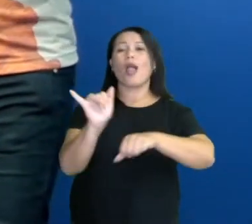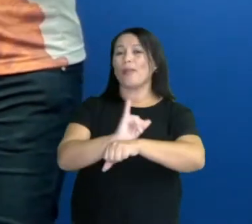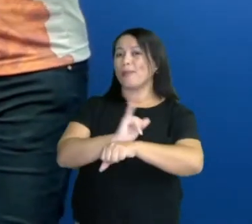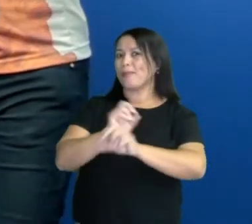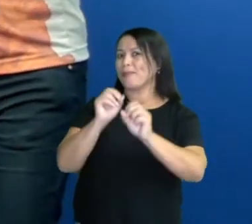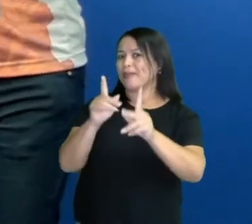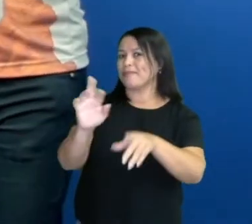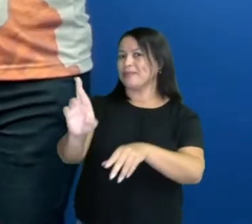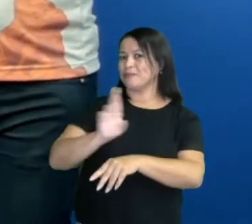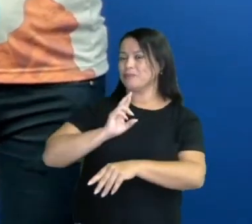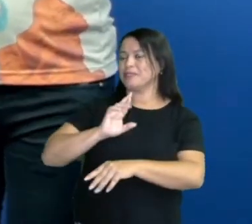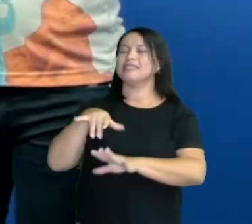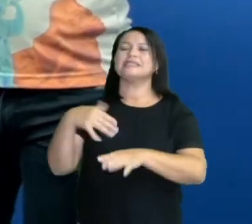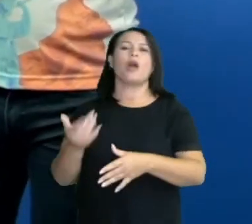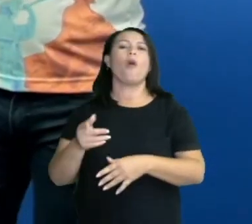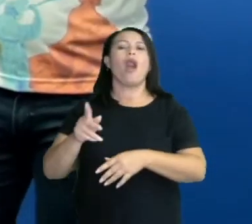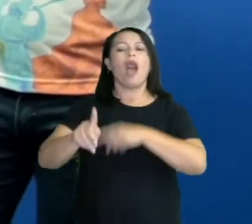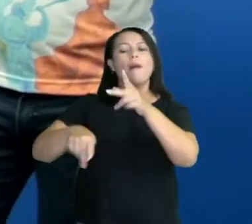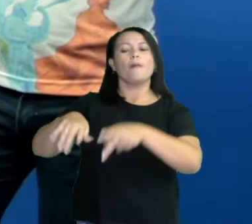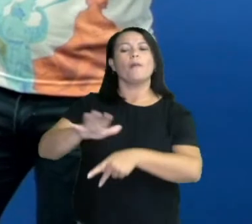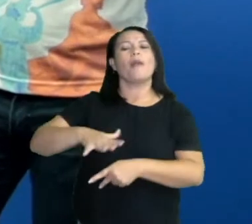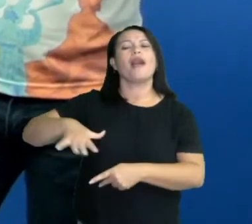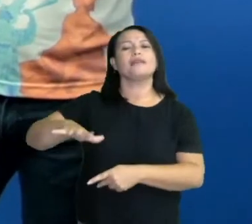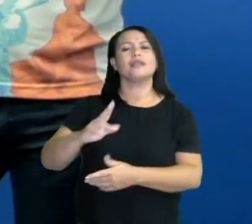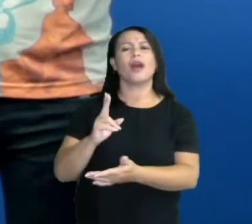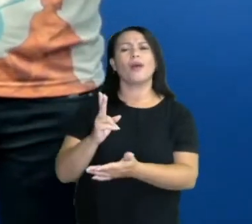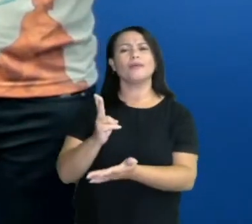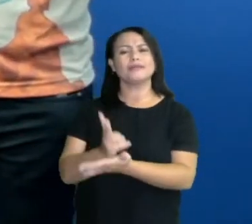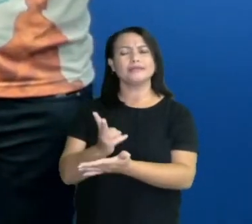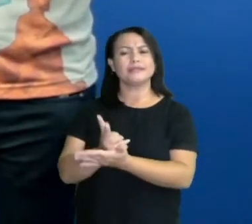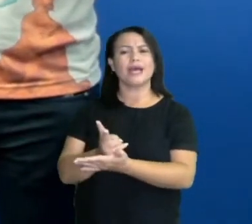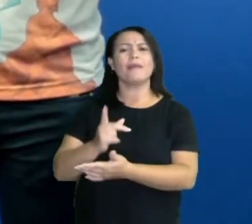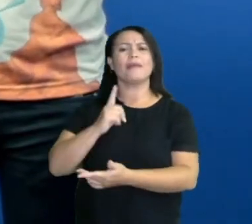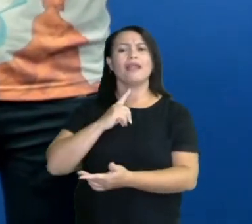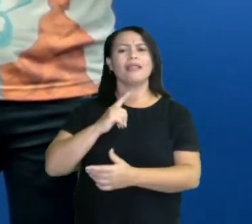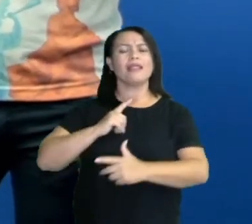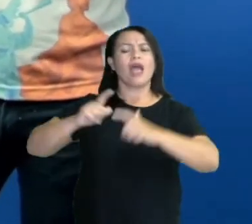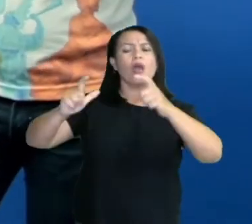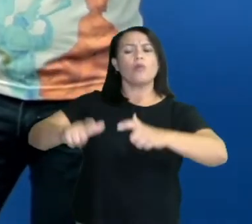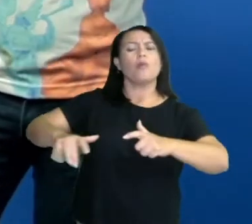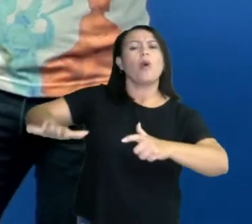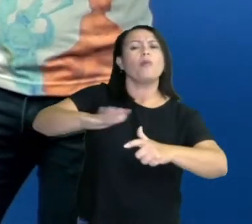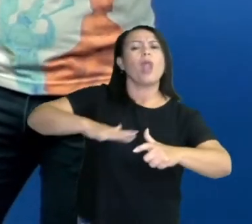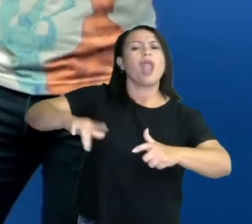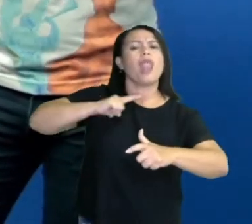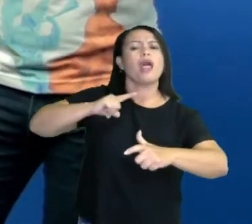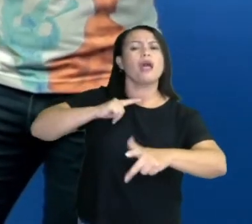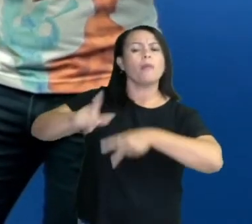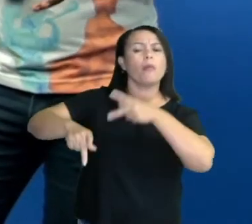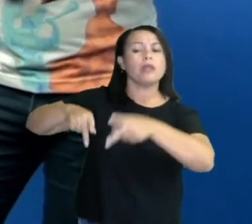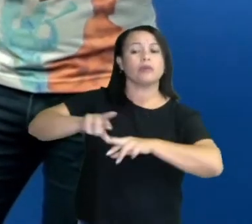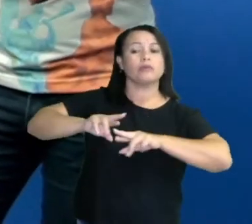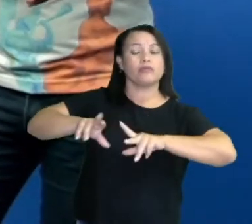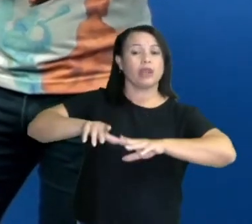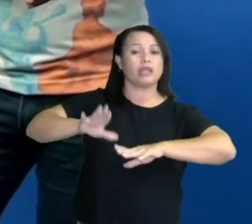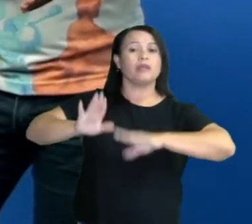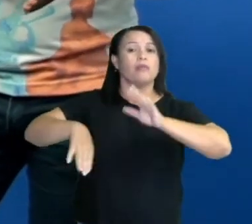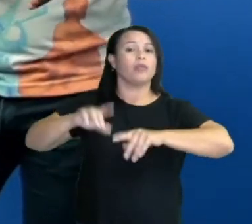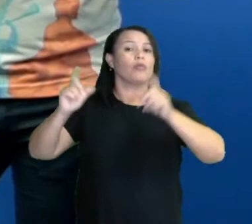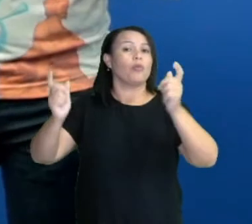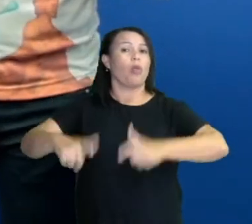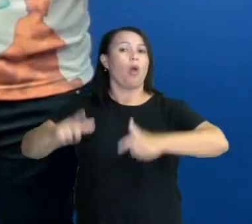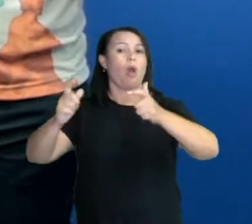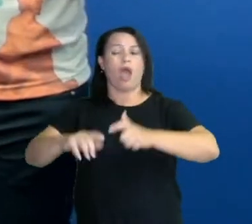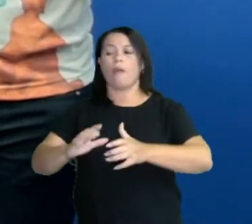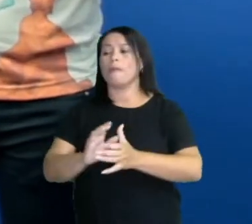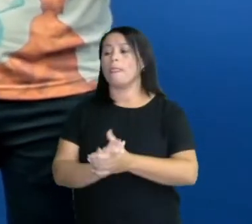Então, a população, sempre em uma região, sempre haverá populações diferentes que compartilham o mesmo local.